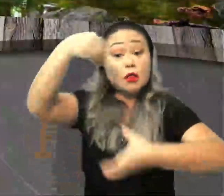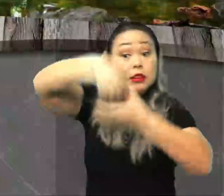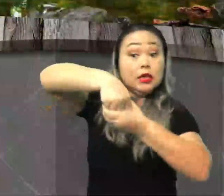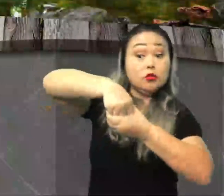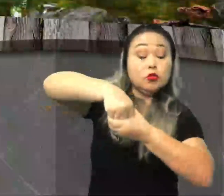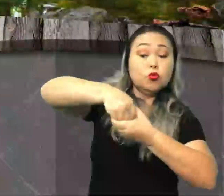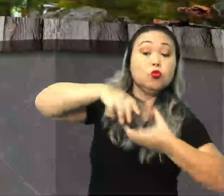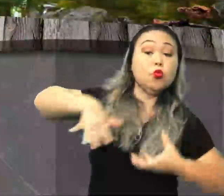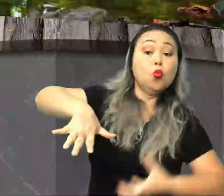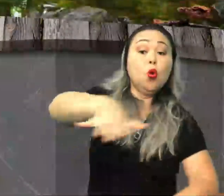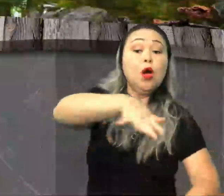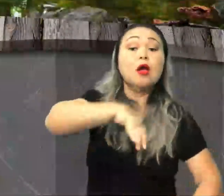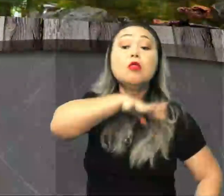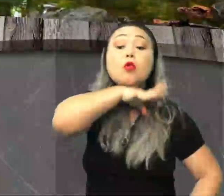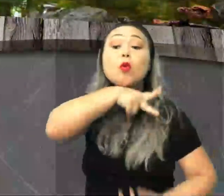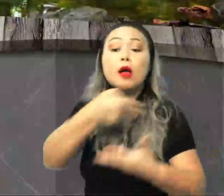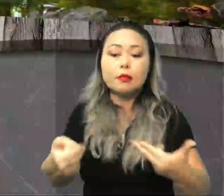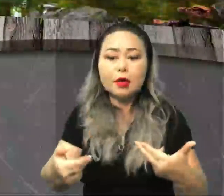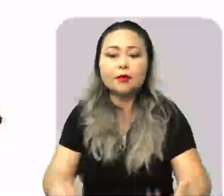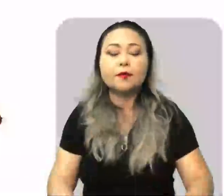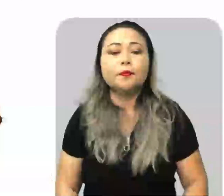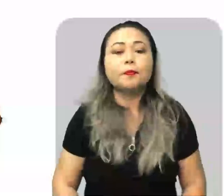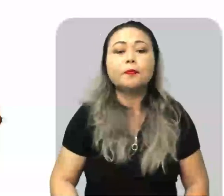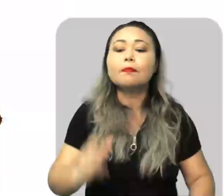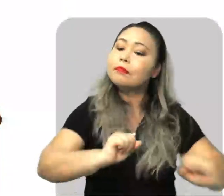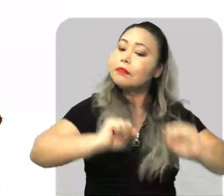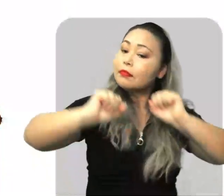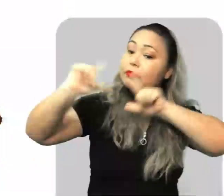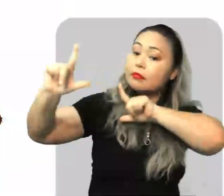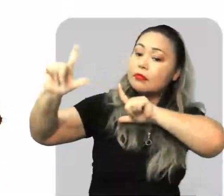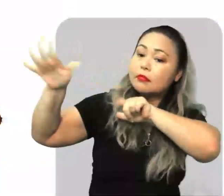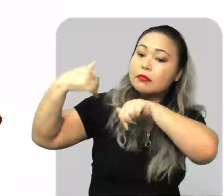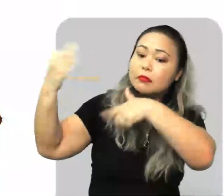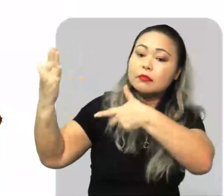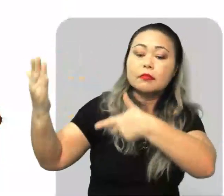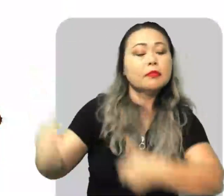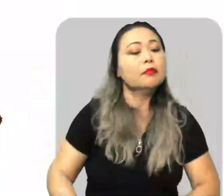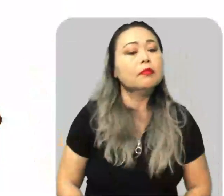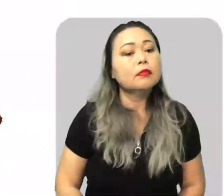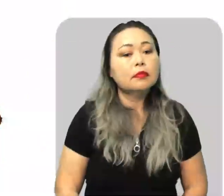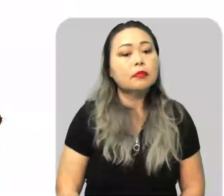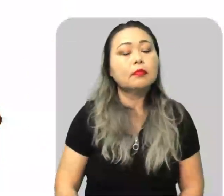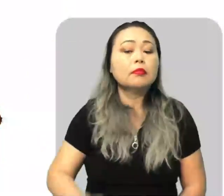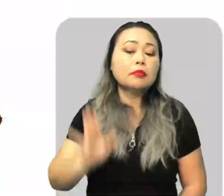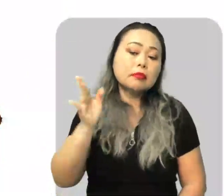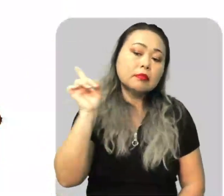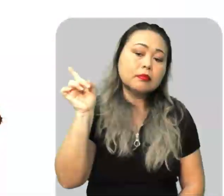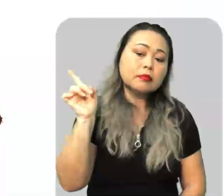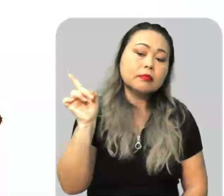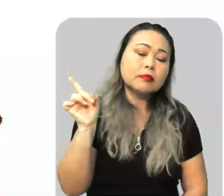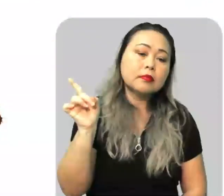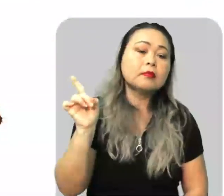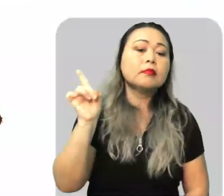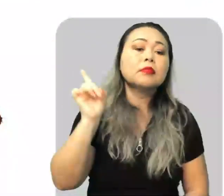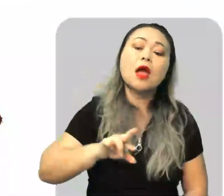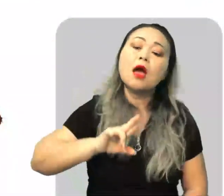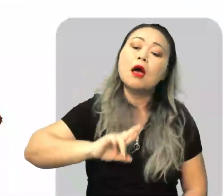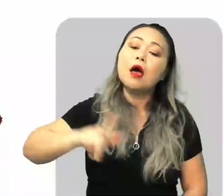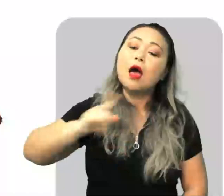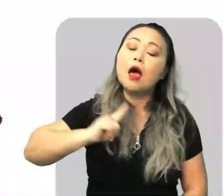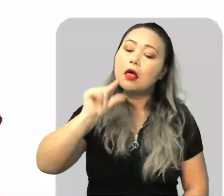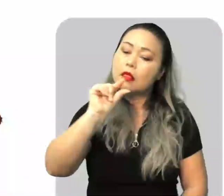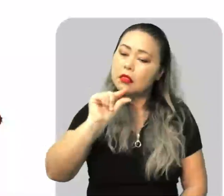reino Animalia. E aí no nosso slide, olha lá. Ela também vai ter diferença